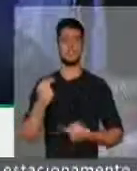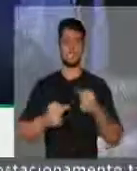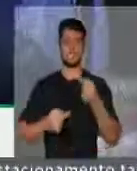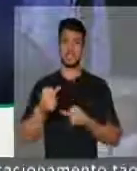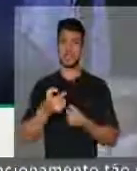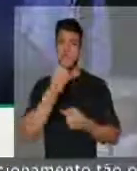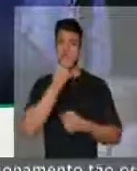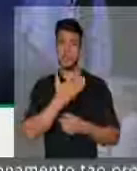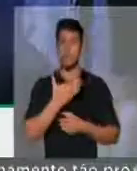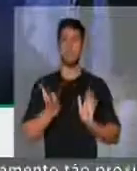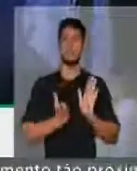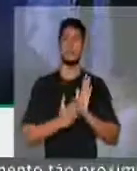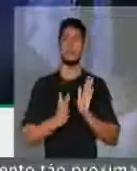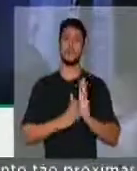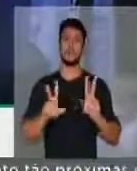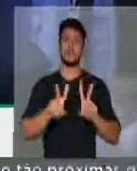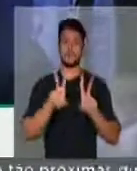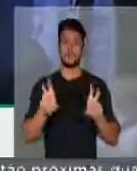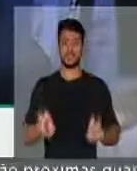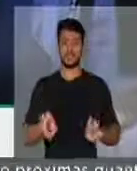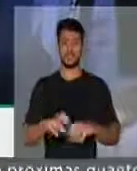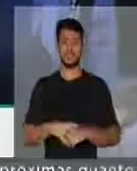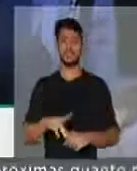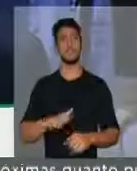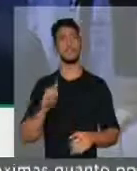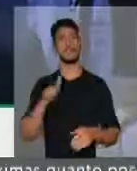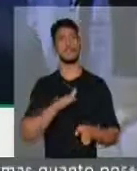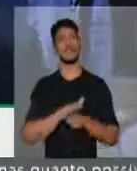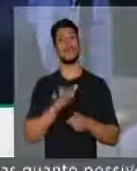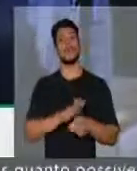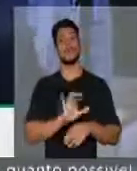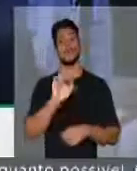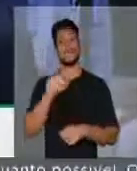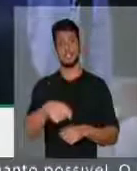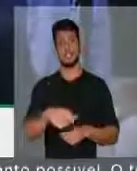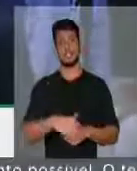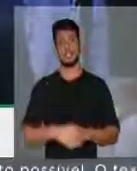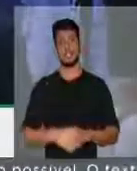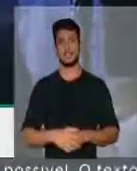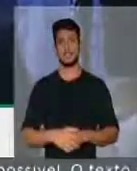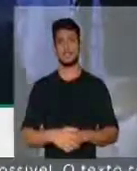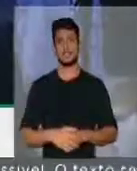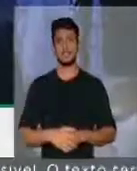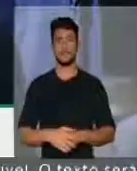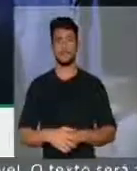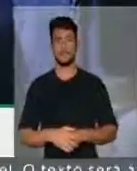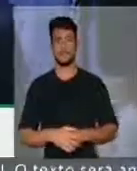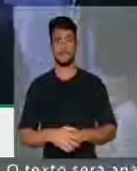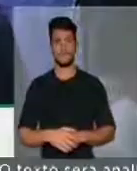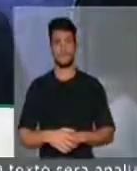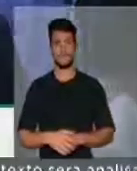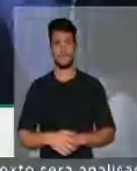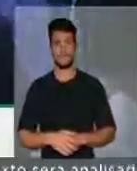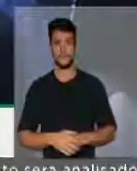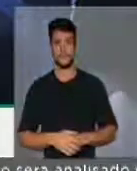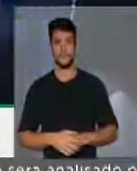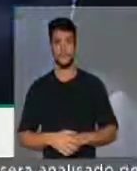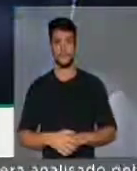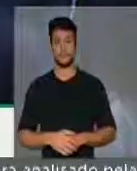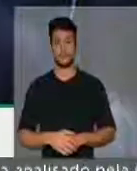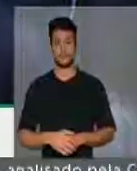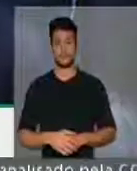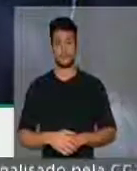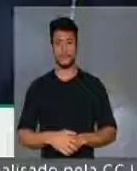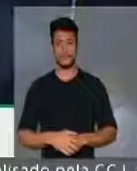debate, propor esse tema, vai orientar sim, entendendo que além de punir o governo corrupto, que